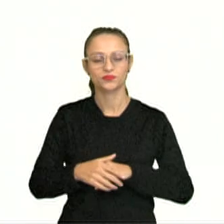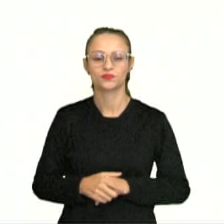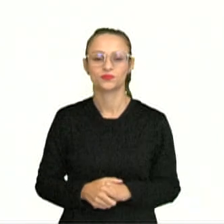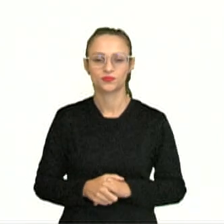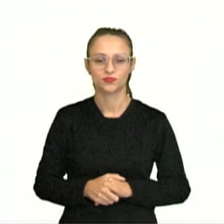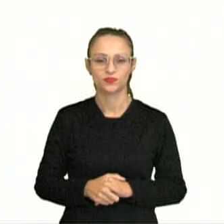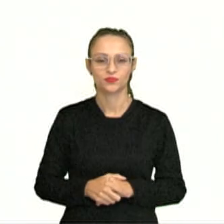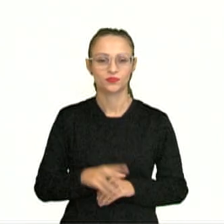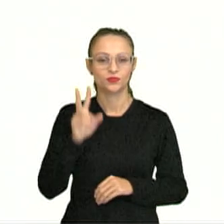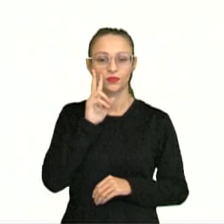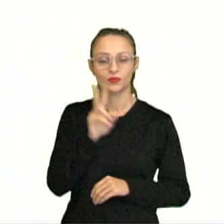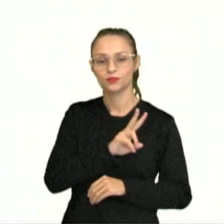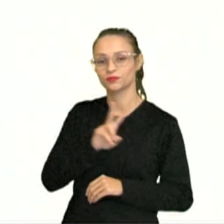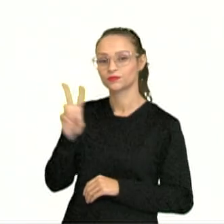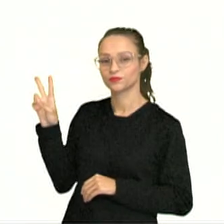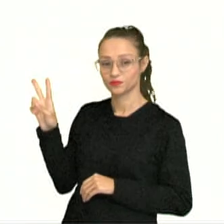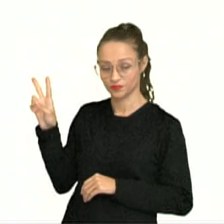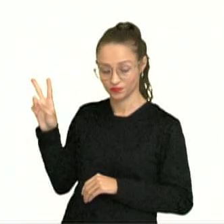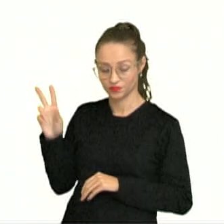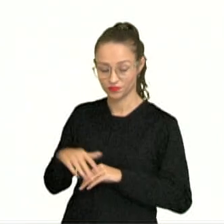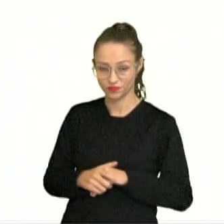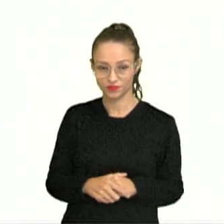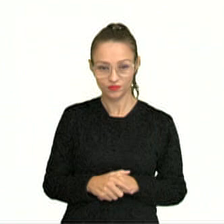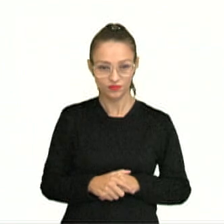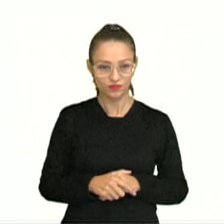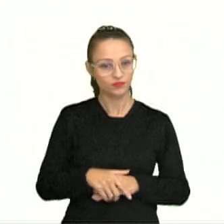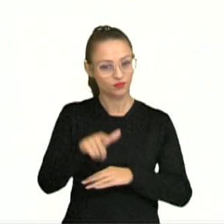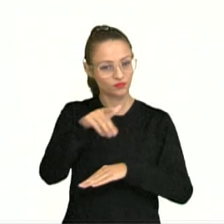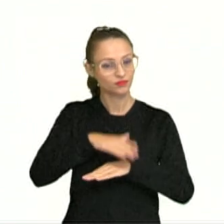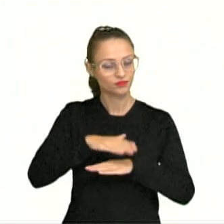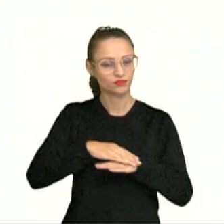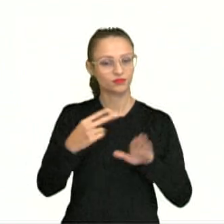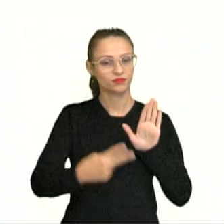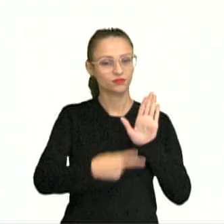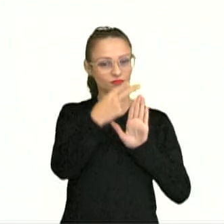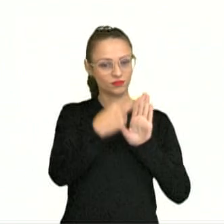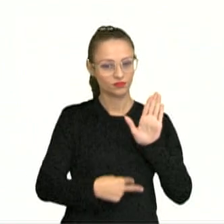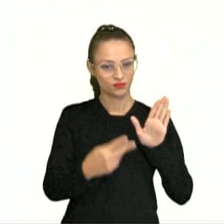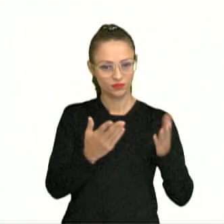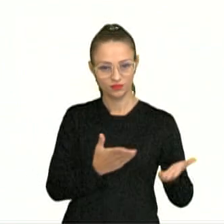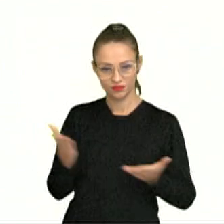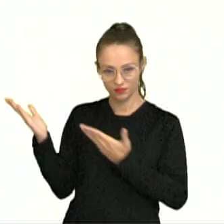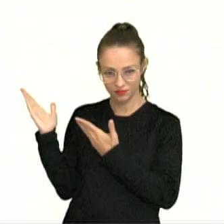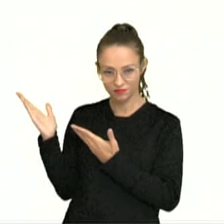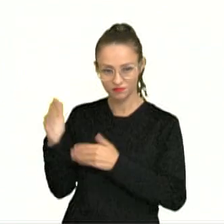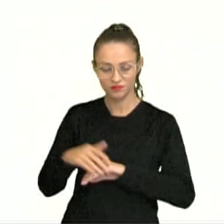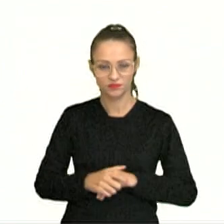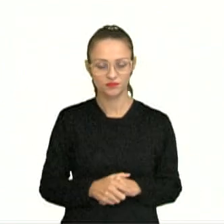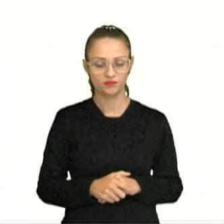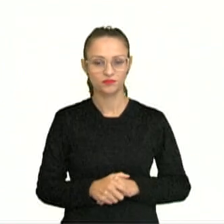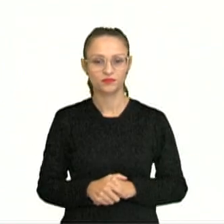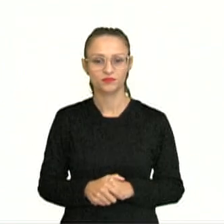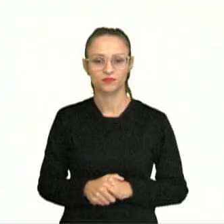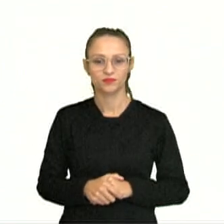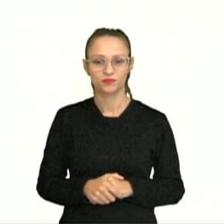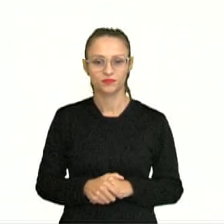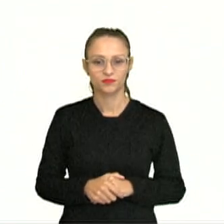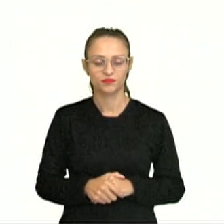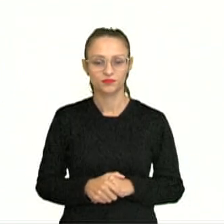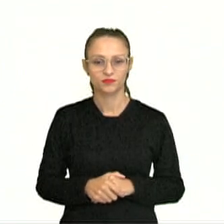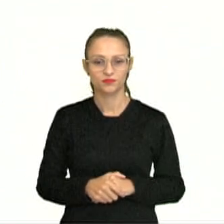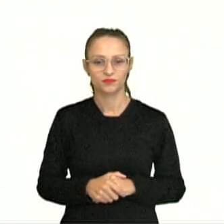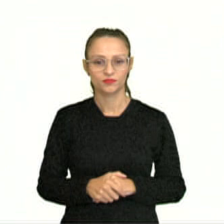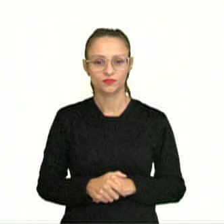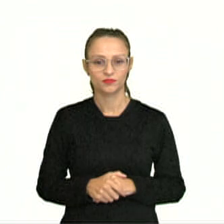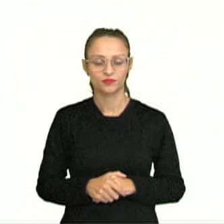seguir aqui a saber. ¿Ya has escuchado un monólogo de humor? Bueno, en Brasil